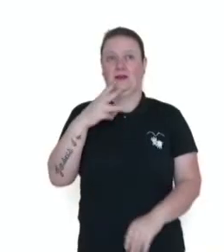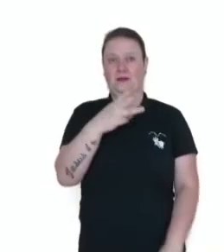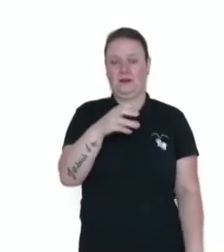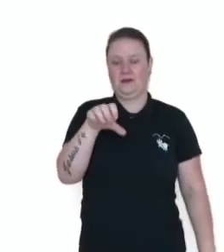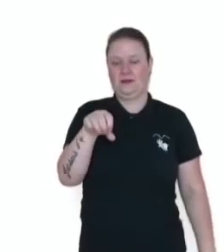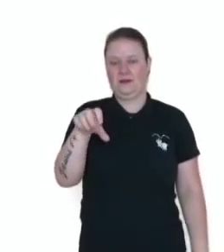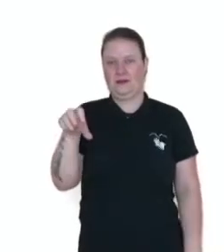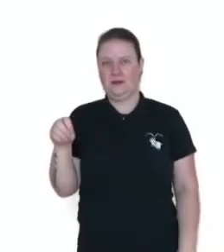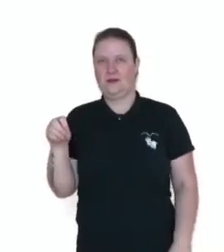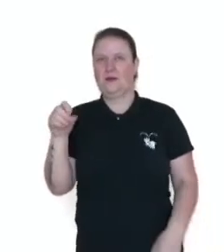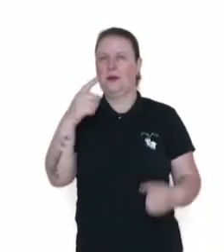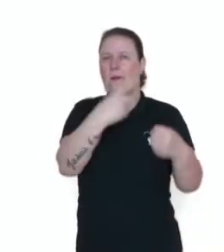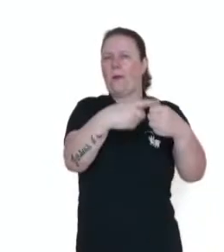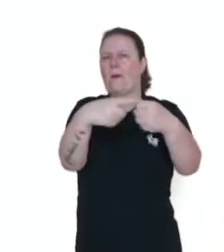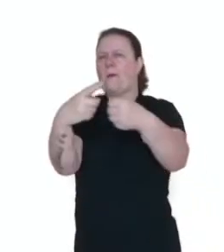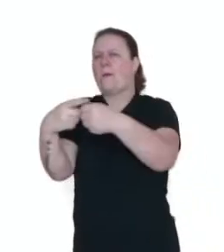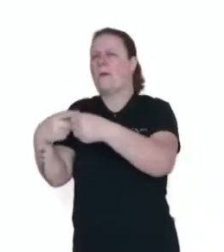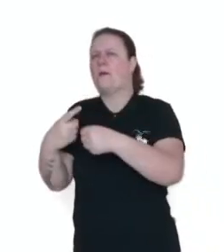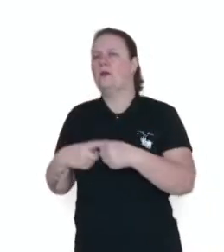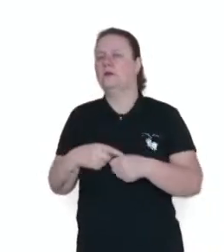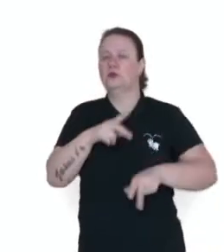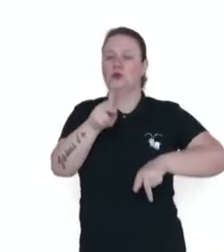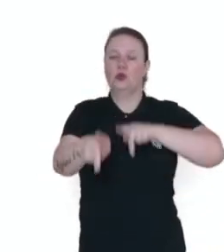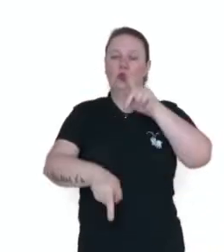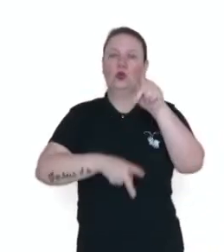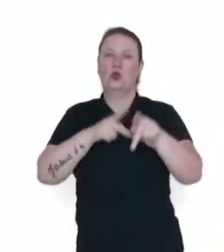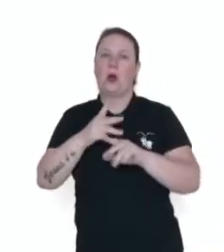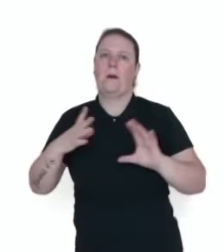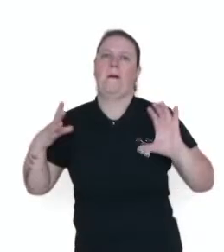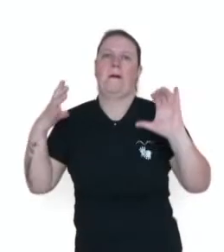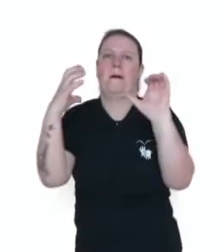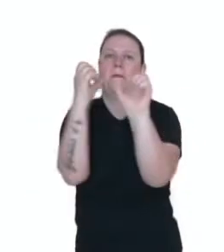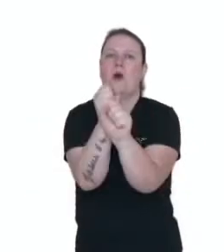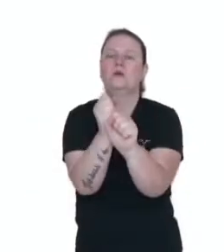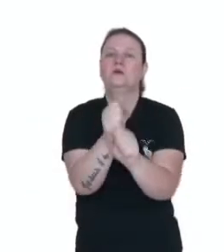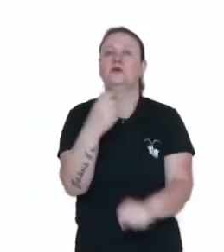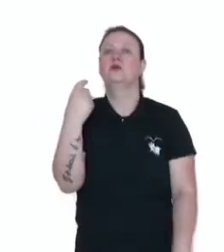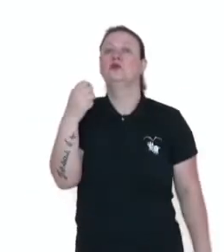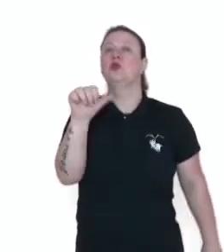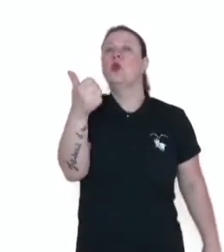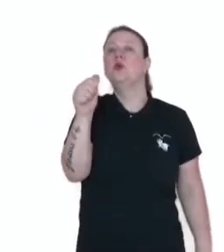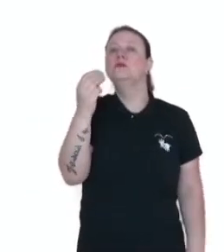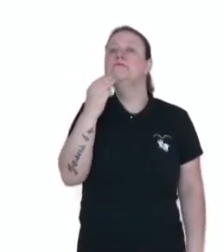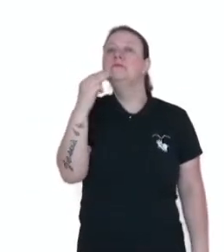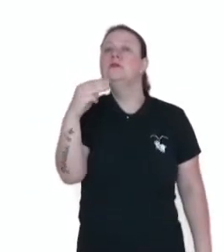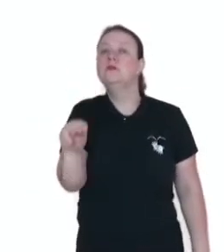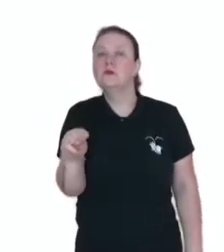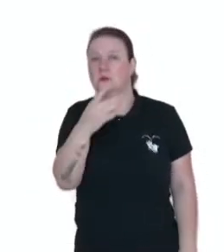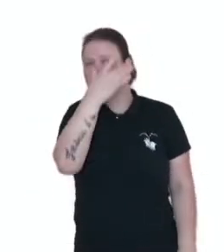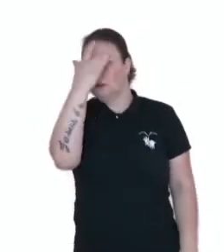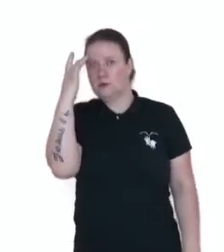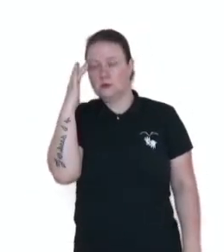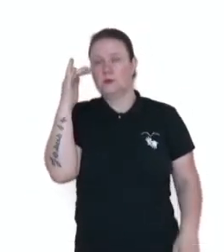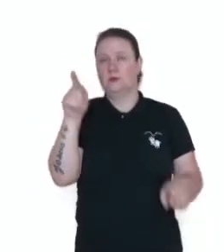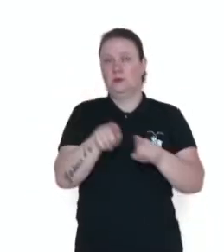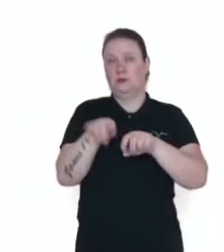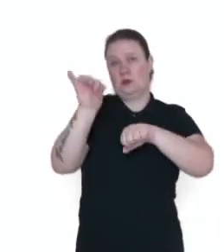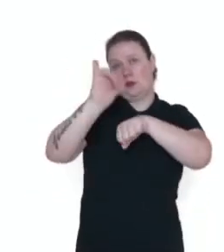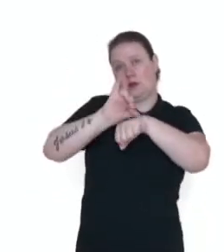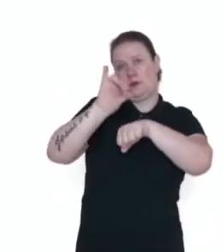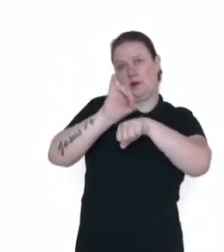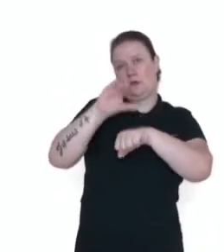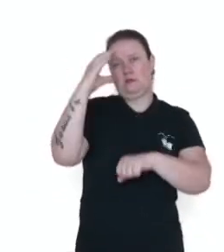399 municípios, com uma população de mais de 11 milhões de habitantes. Sua capital é a cidade de Curitiba, a